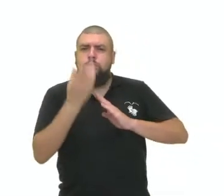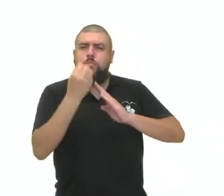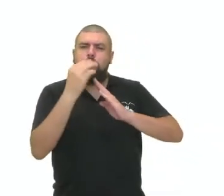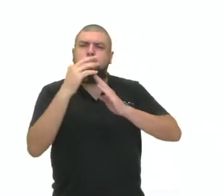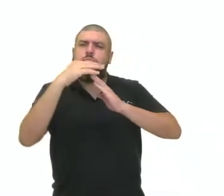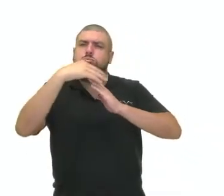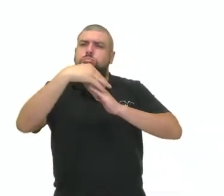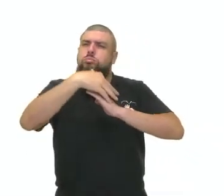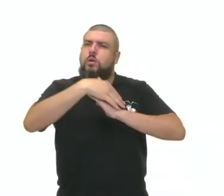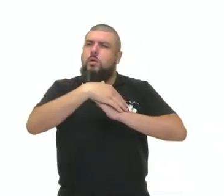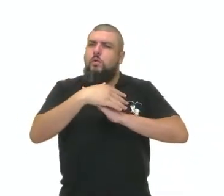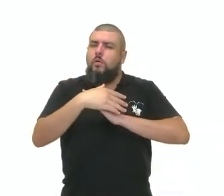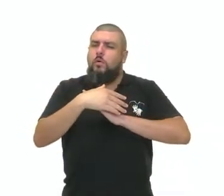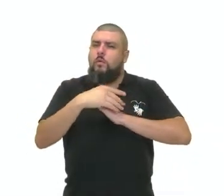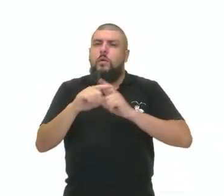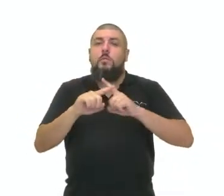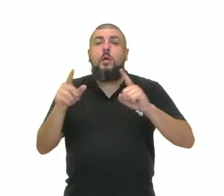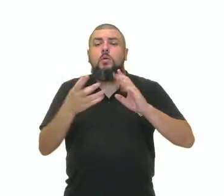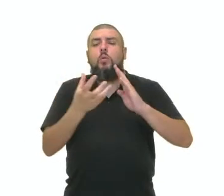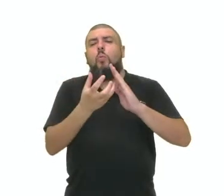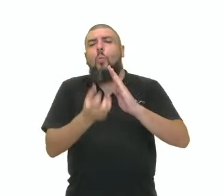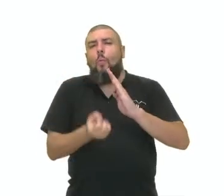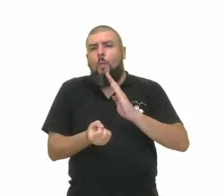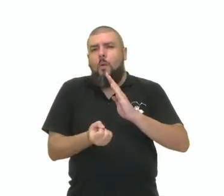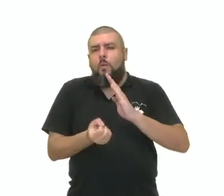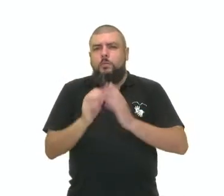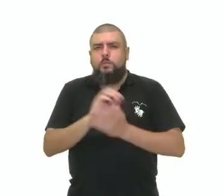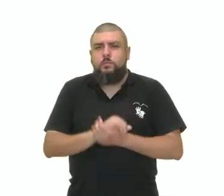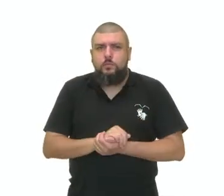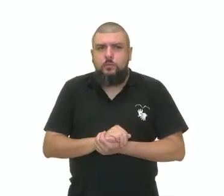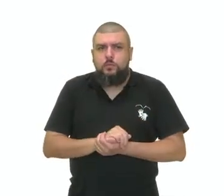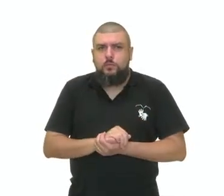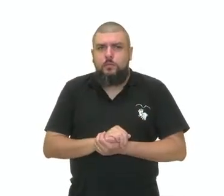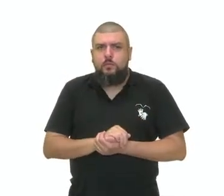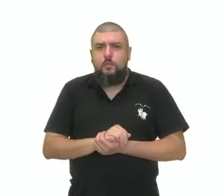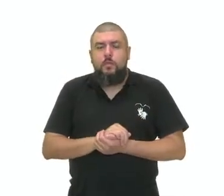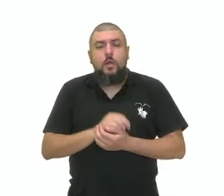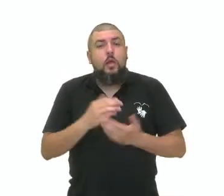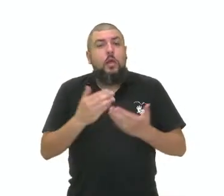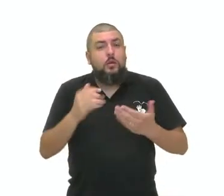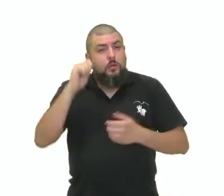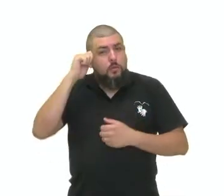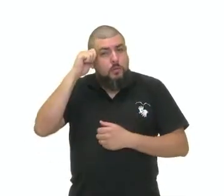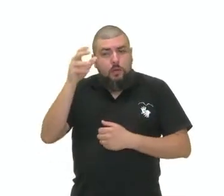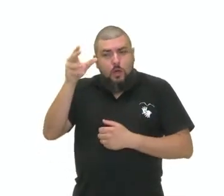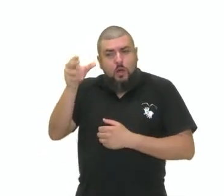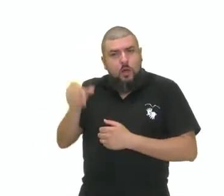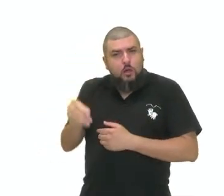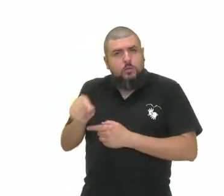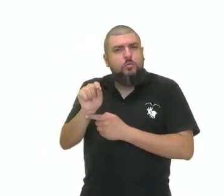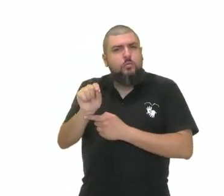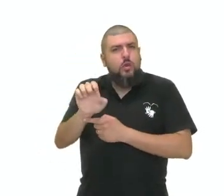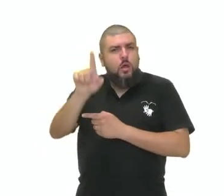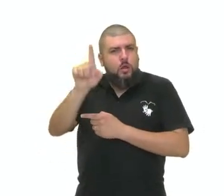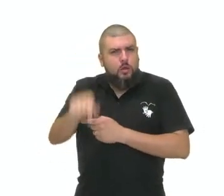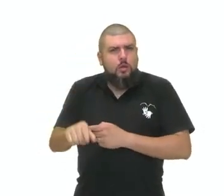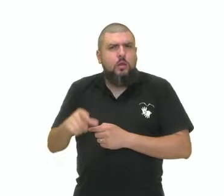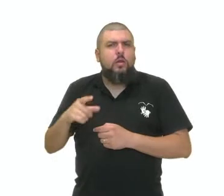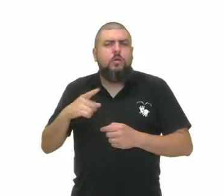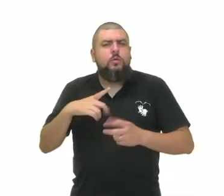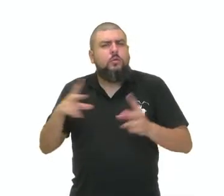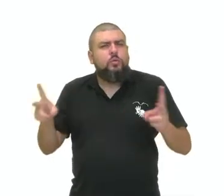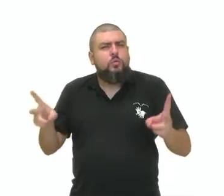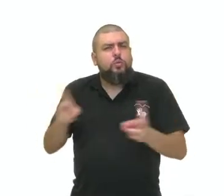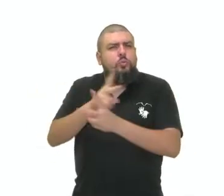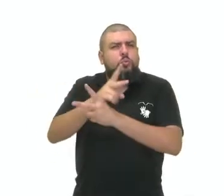parte do relevo da África então é formado por quê? Por planaltos antigos, né, desgastados aí pela ação da chuva, do vento e etc. Em